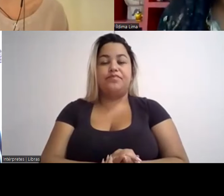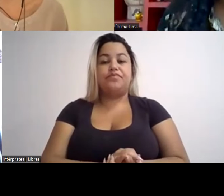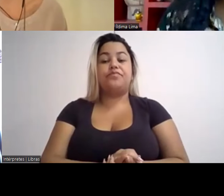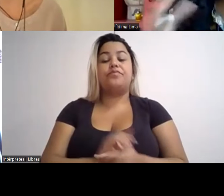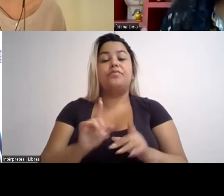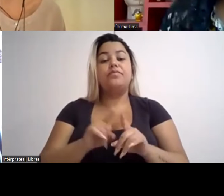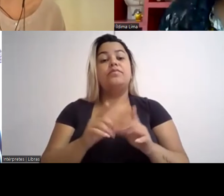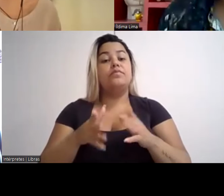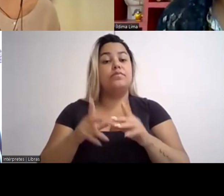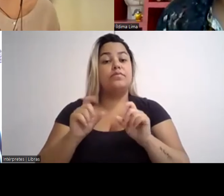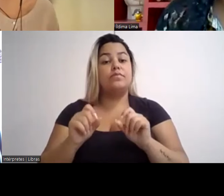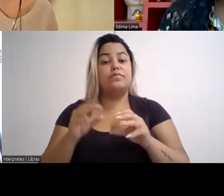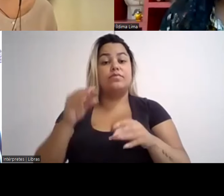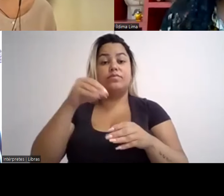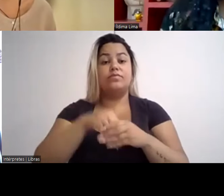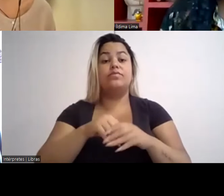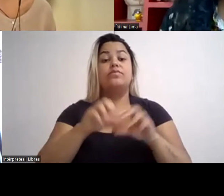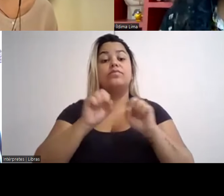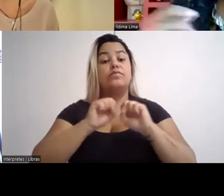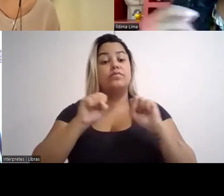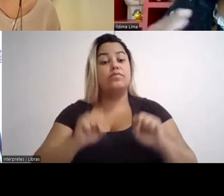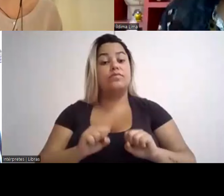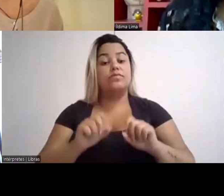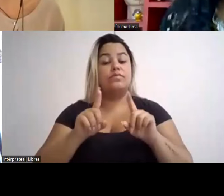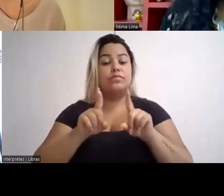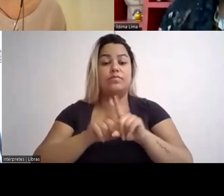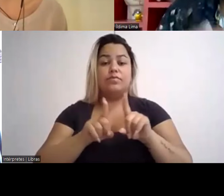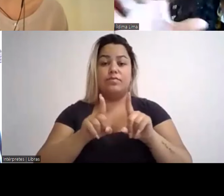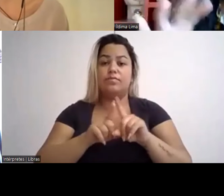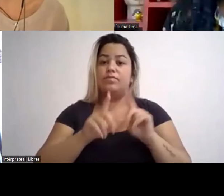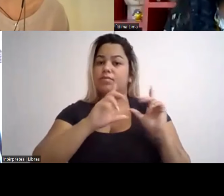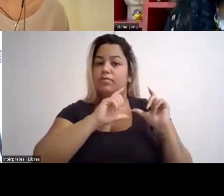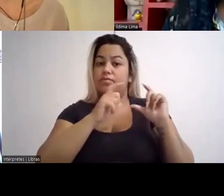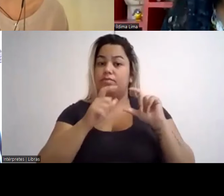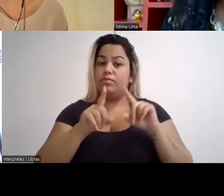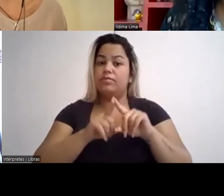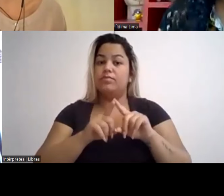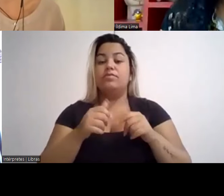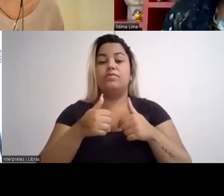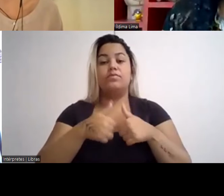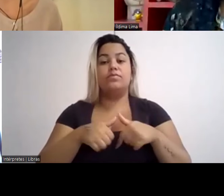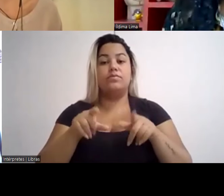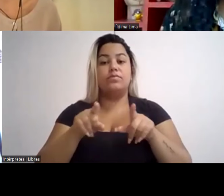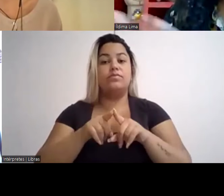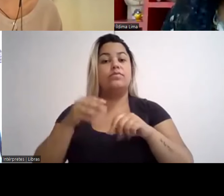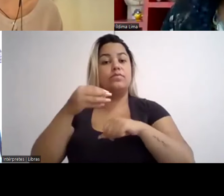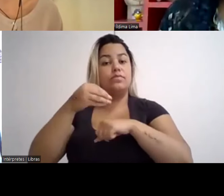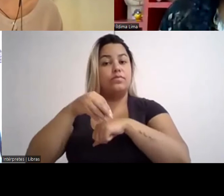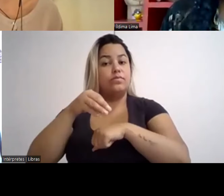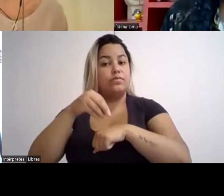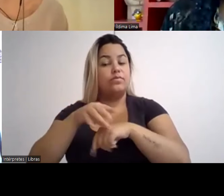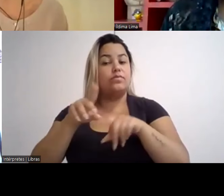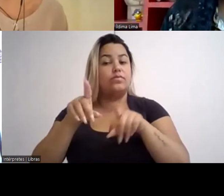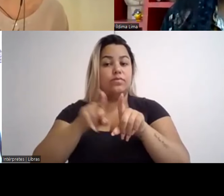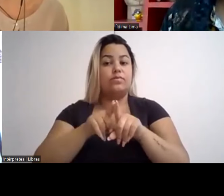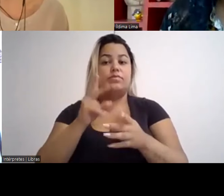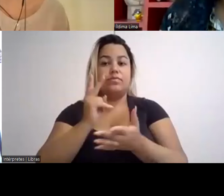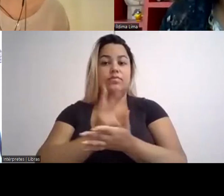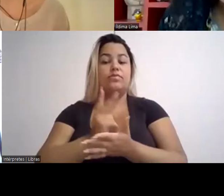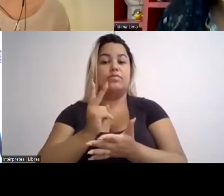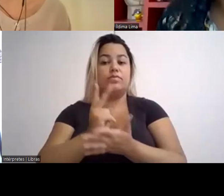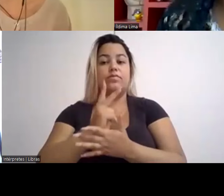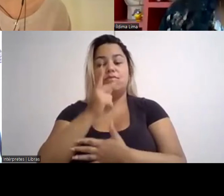parcelas que dentro de um sistema, de um empreendimento tradicional, estariam bem distribuídos, recaem sobre a mesma pessoa. Então,